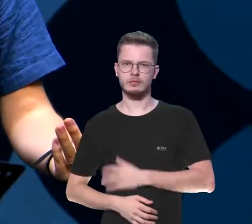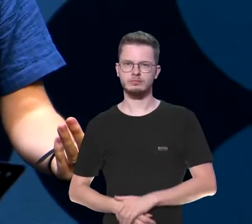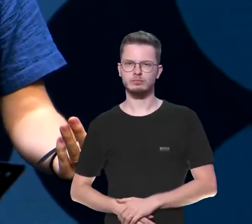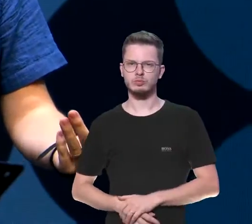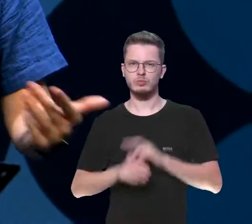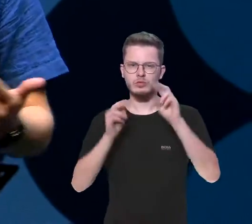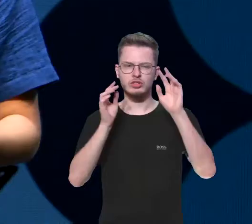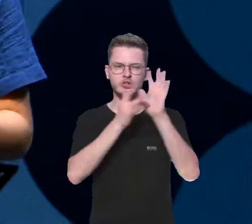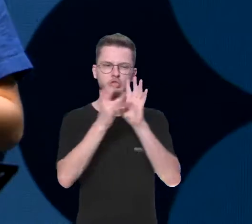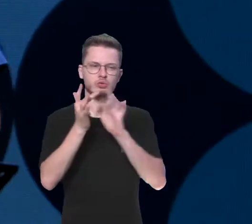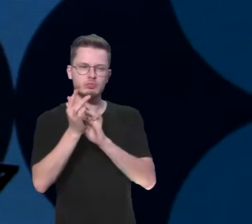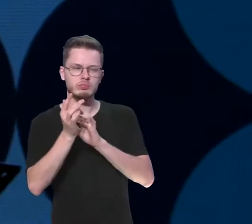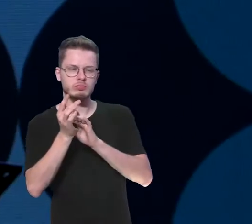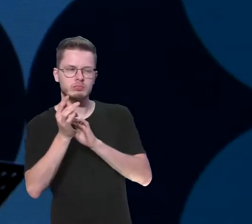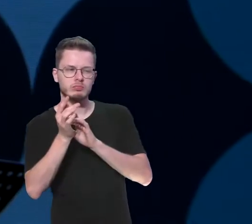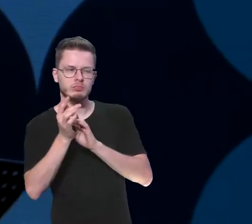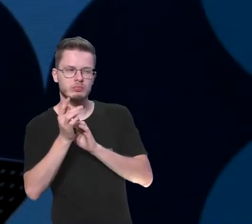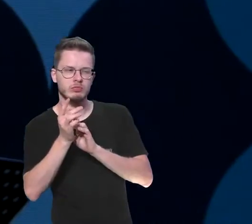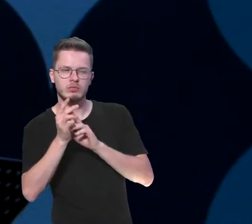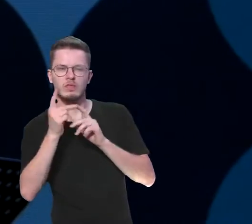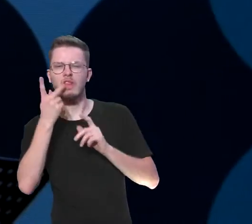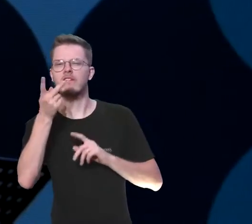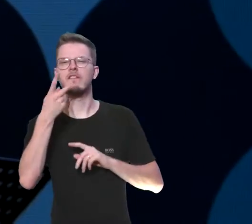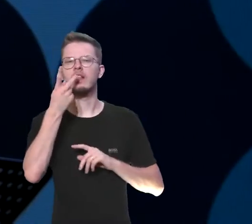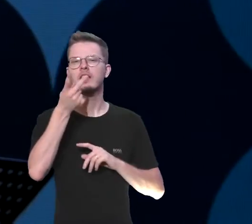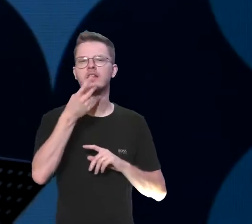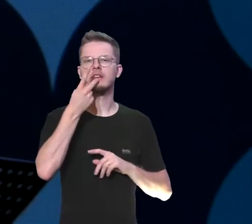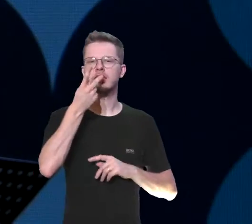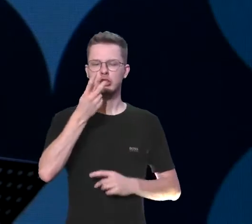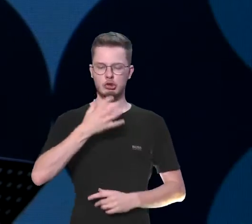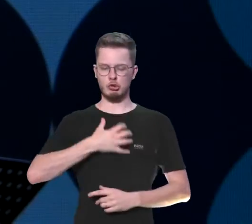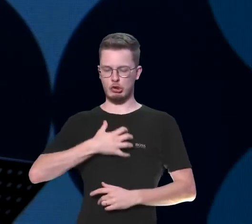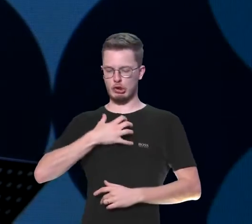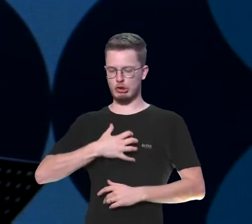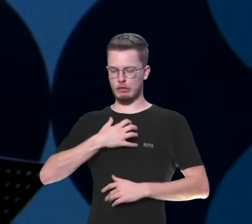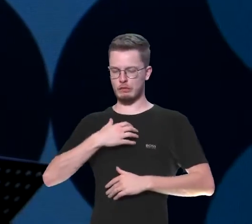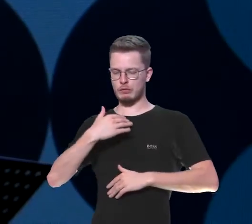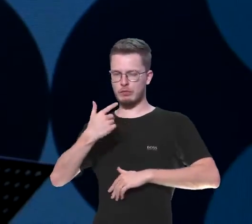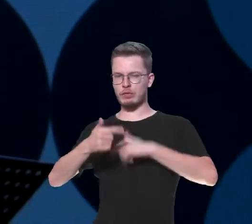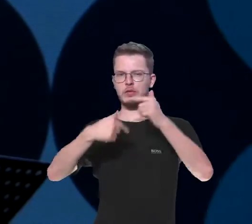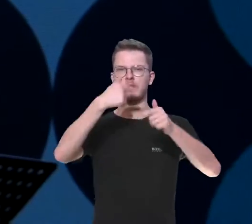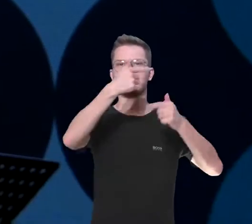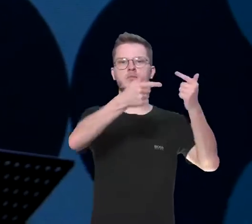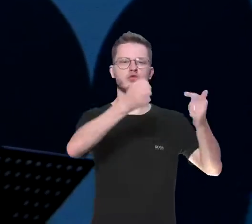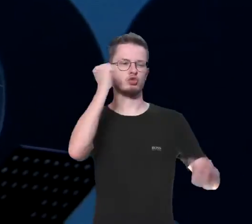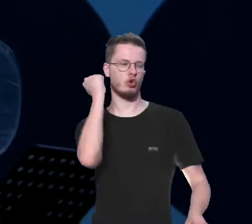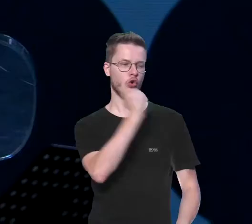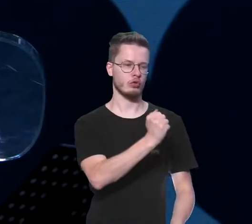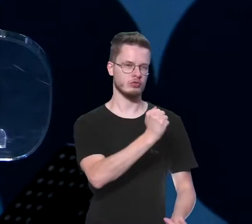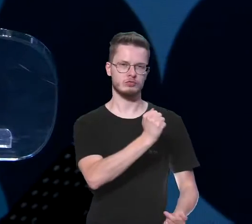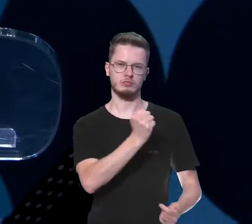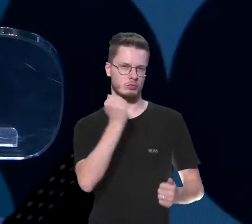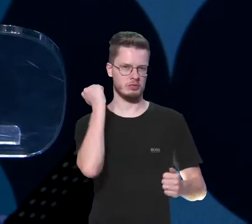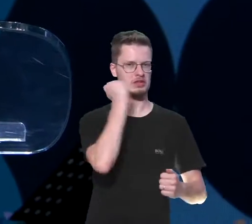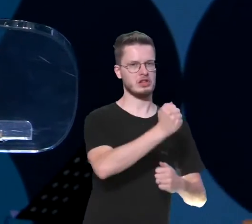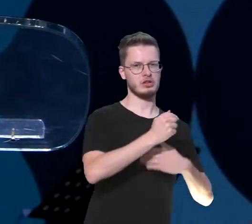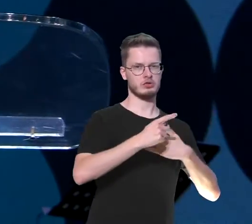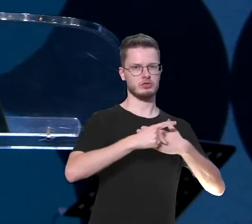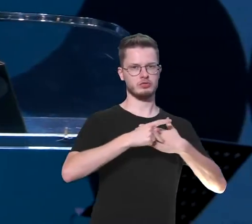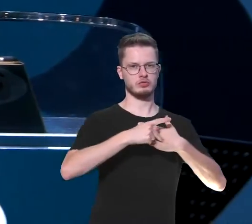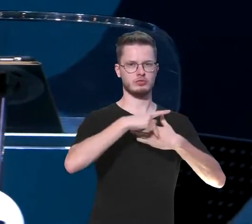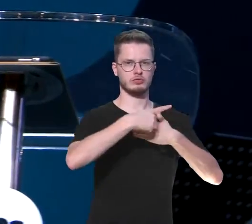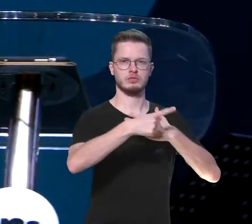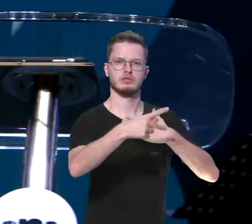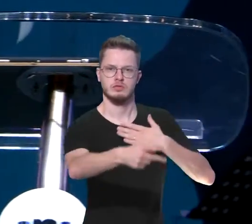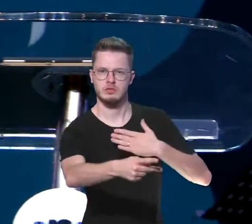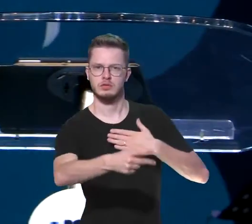ira vai levar ao homicídio, não. Aos olhos de Jesus, o que o texto está